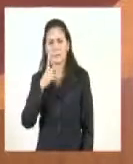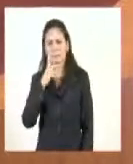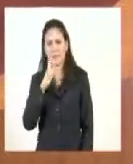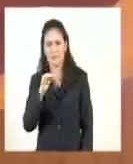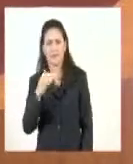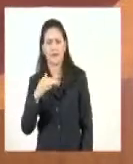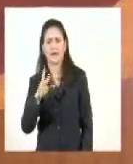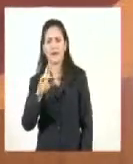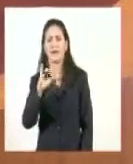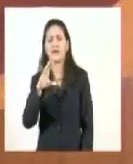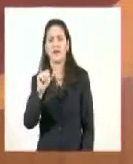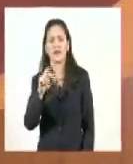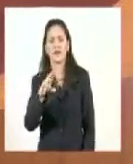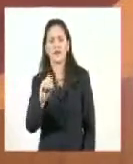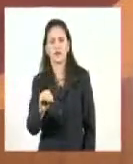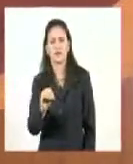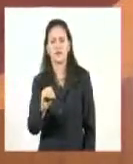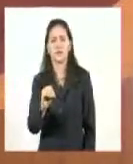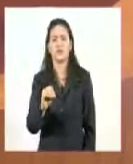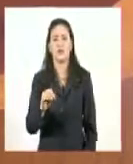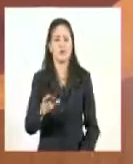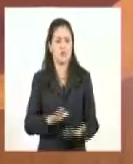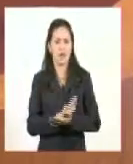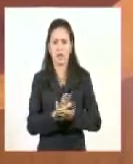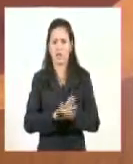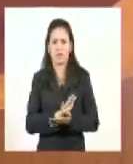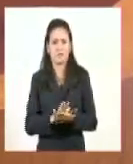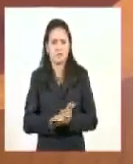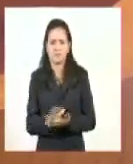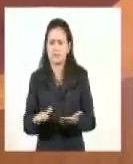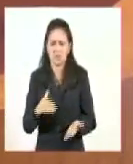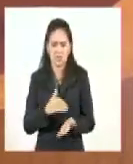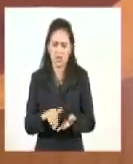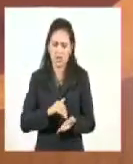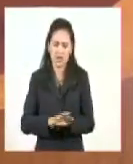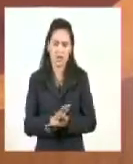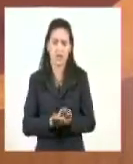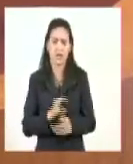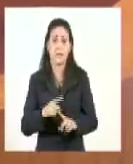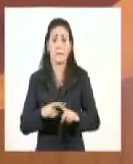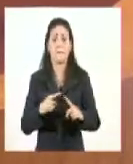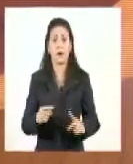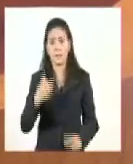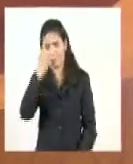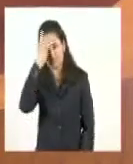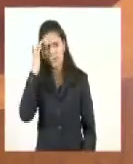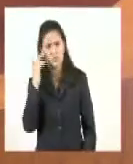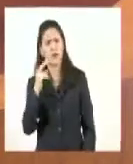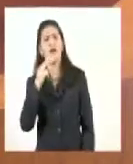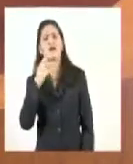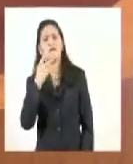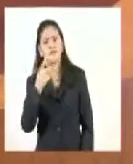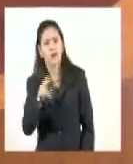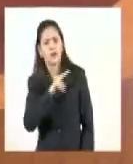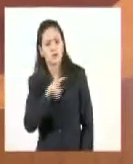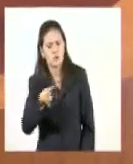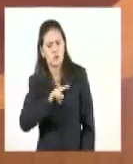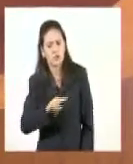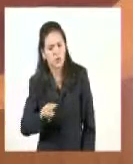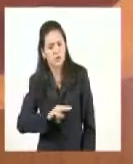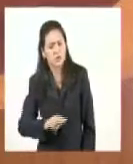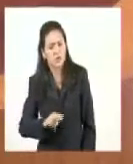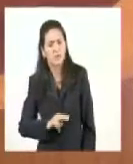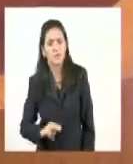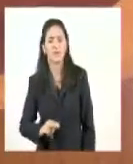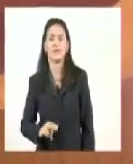mas ele está na boca do povo. Quem está na boca do povo é ele. Quem está na boca dos deputados